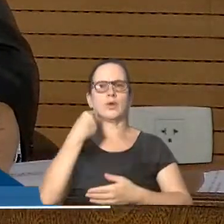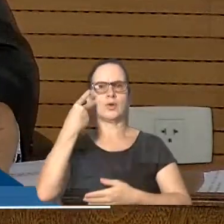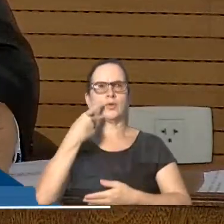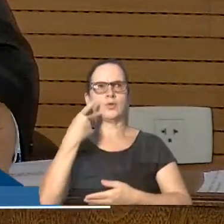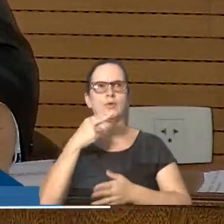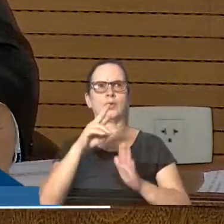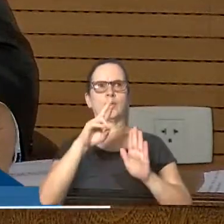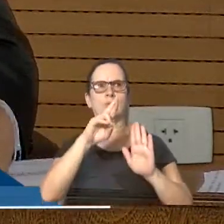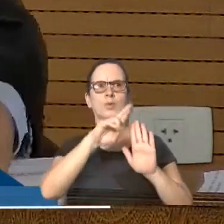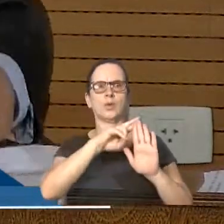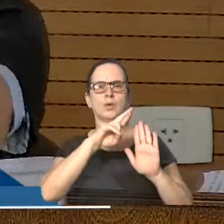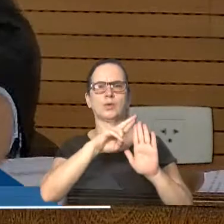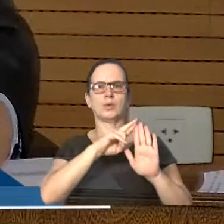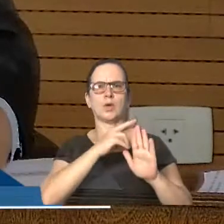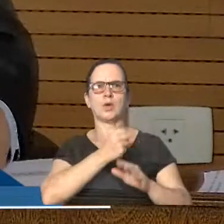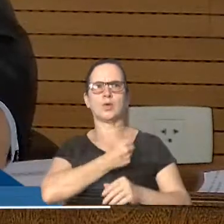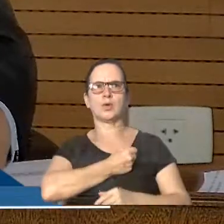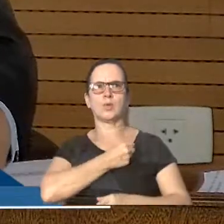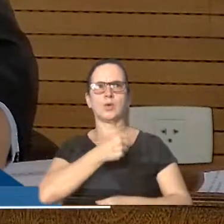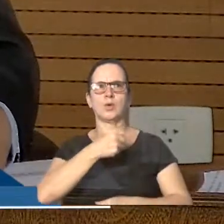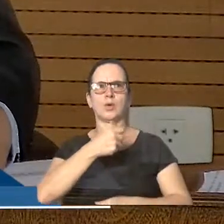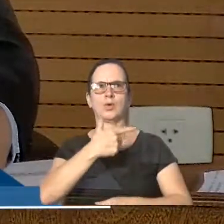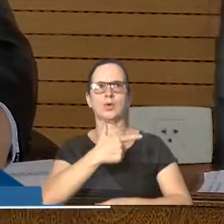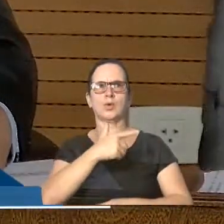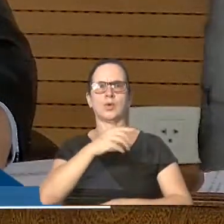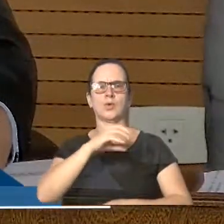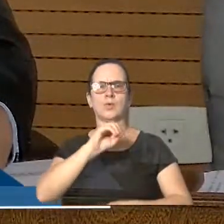pela resolução número